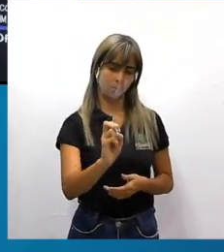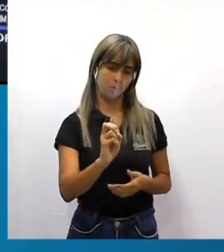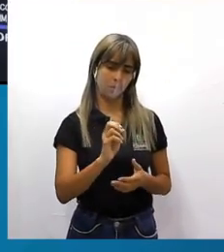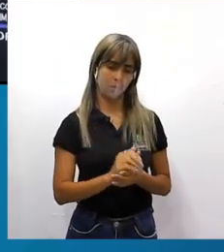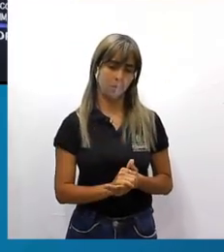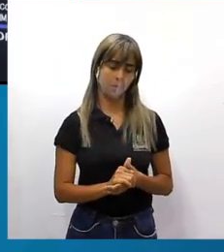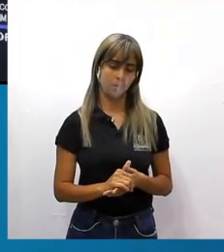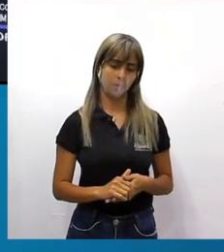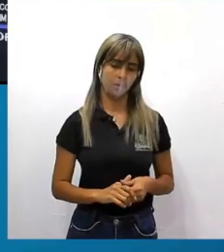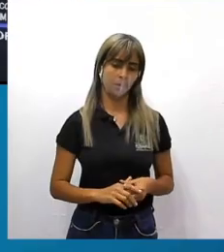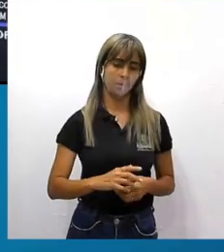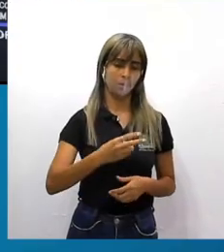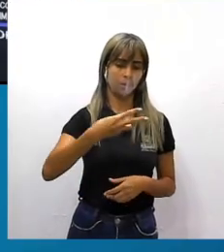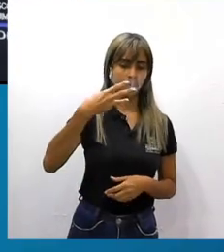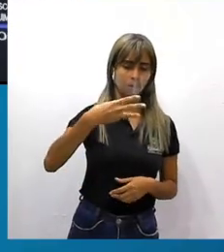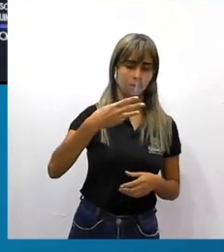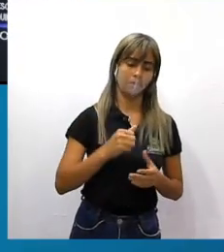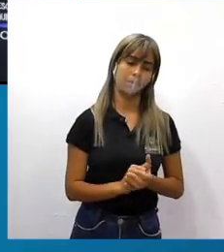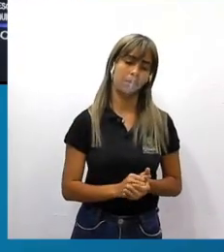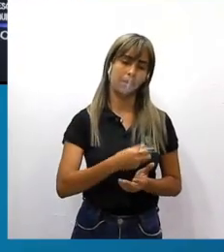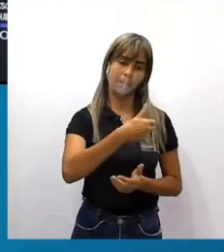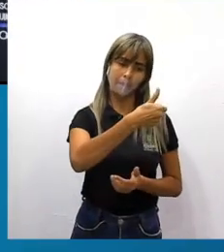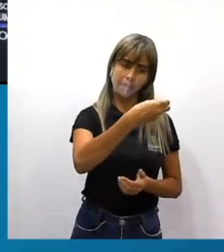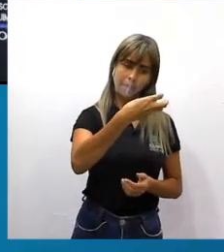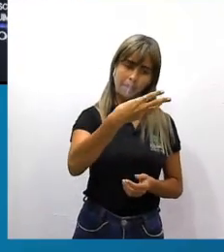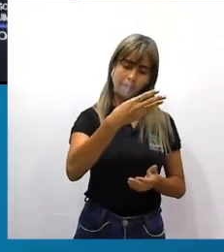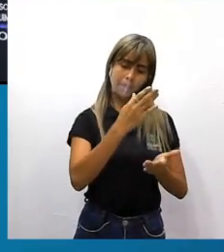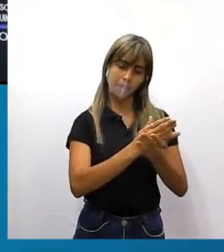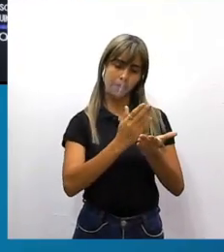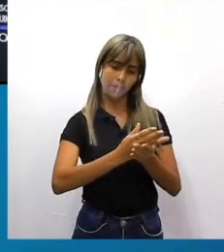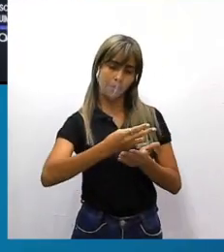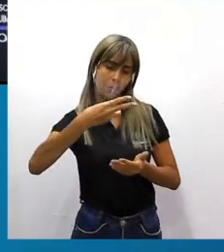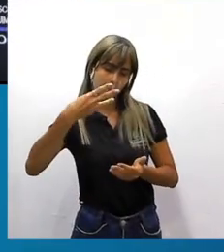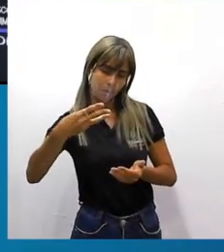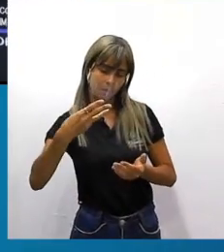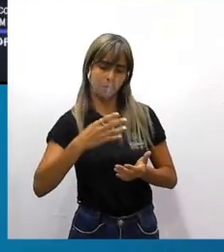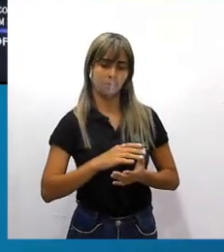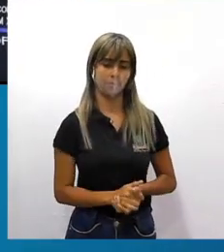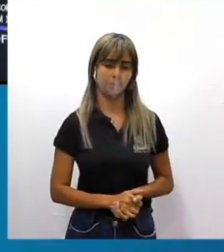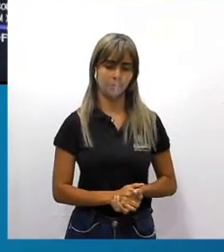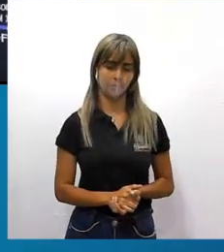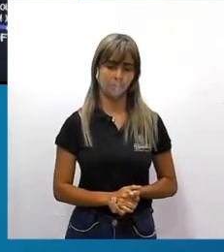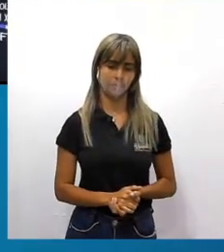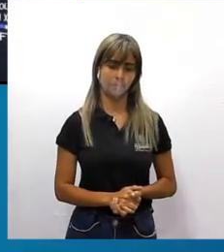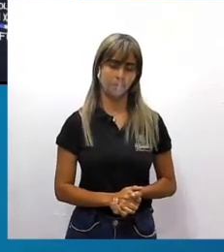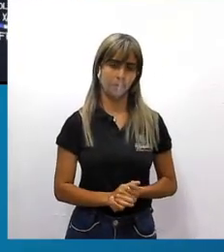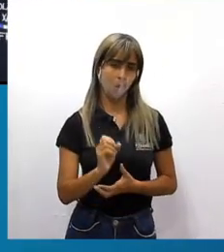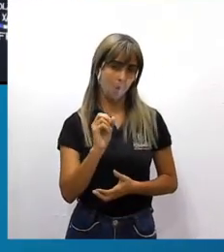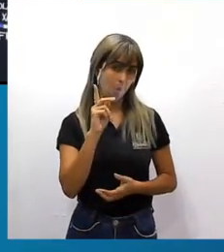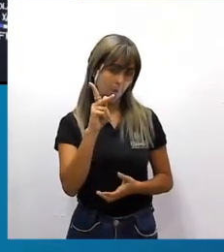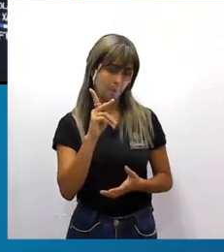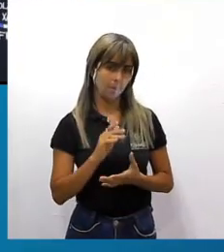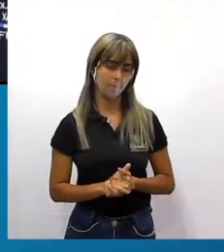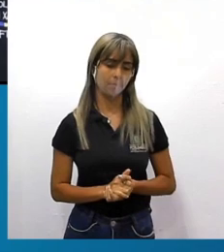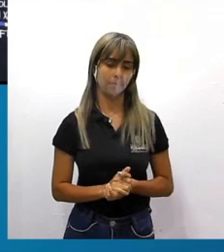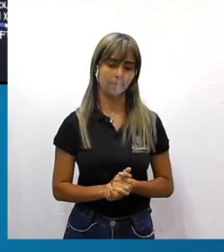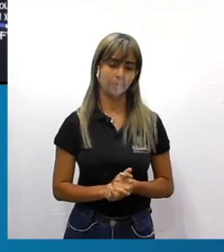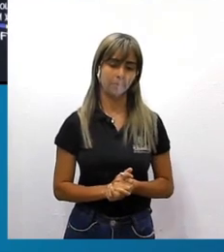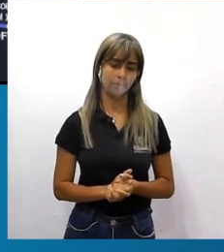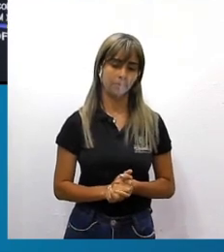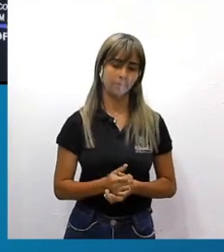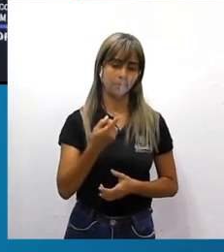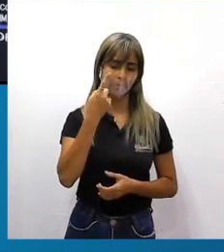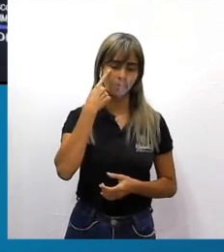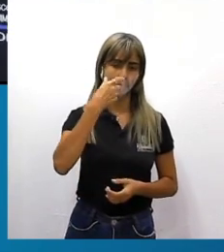Então, serão 3. Então, 13,56 dividido por 3. Ok. Então, ó, veja o